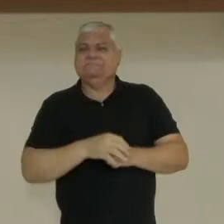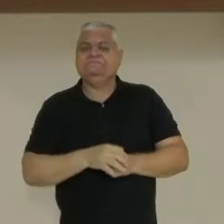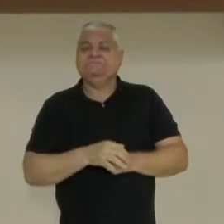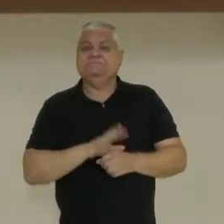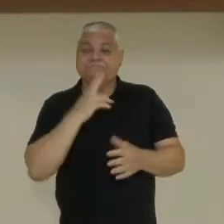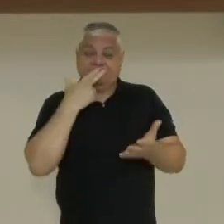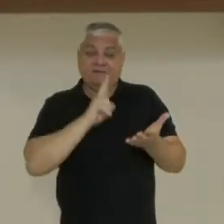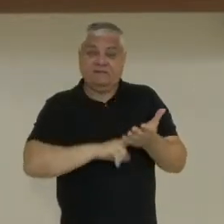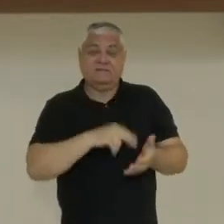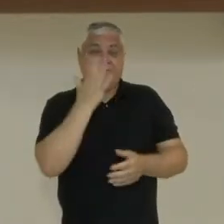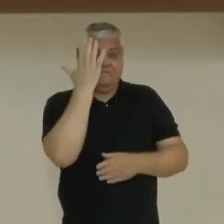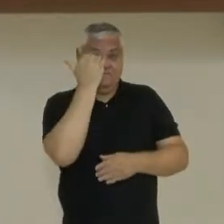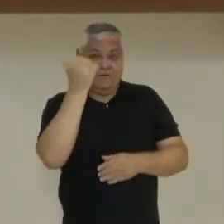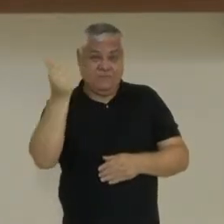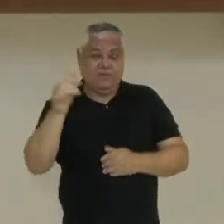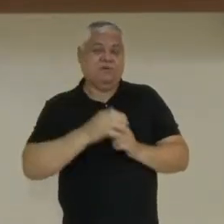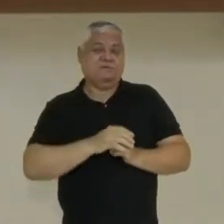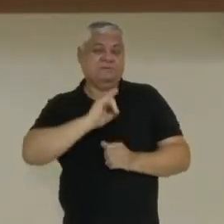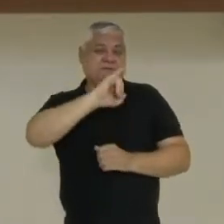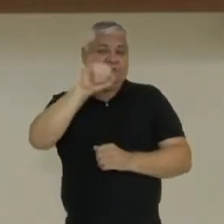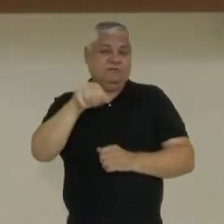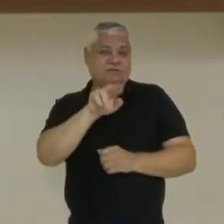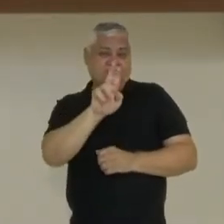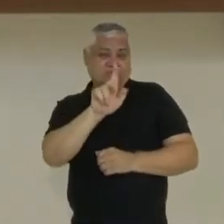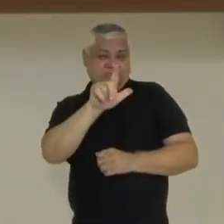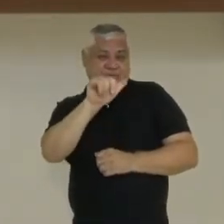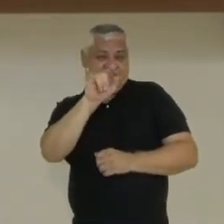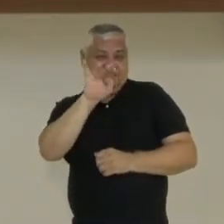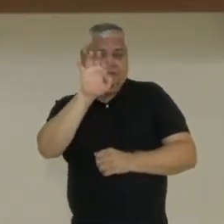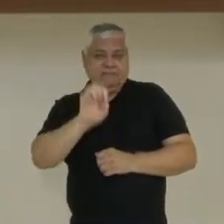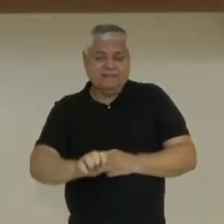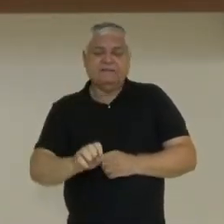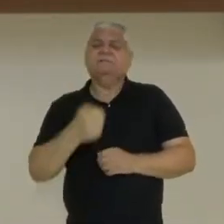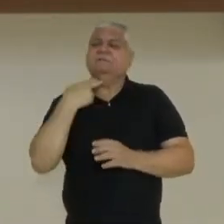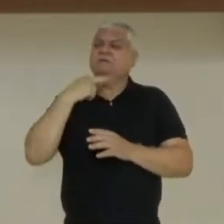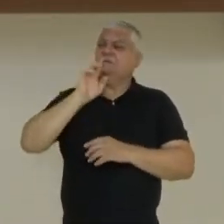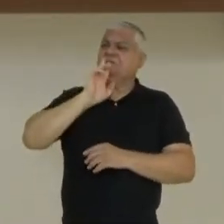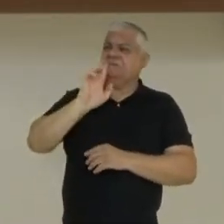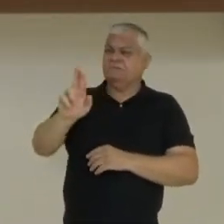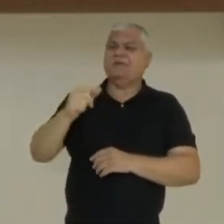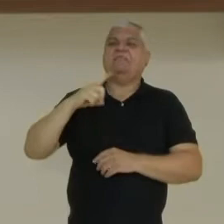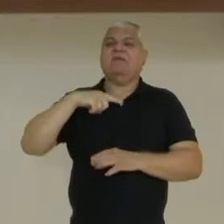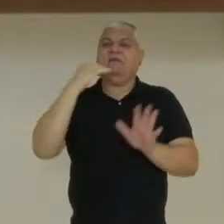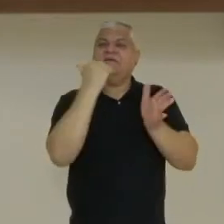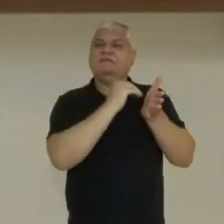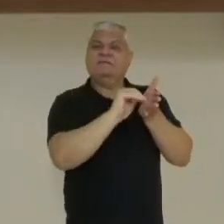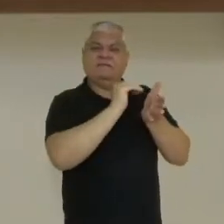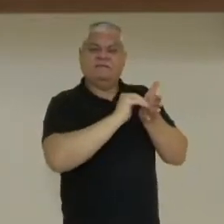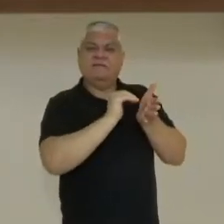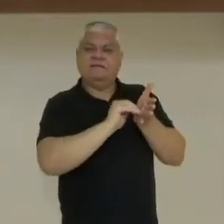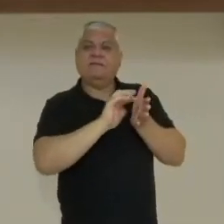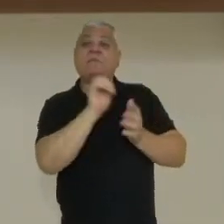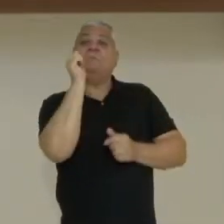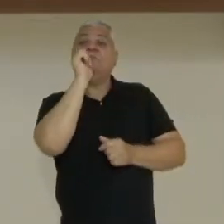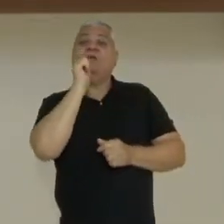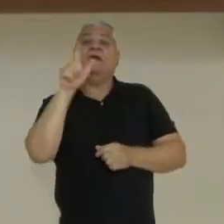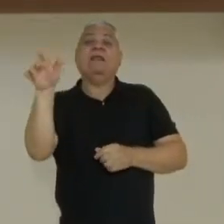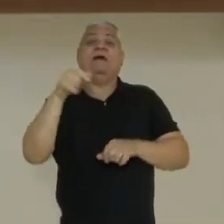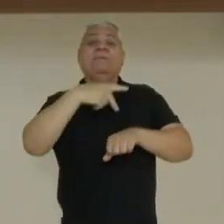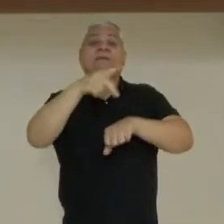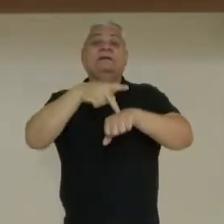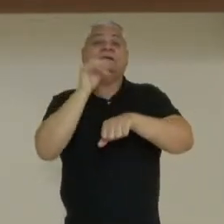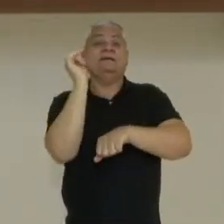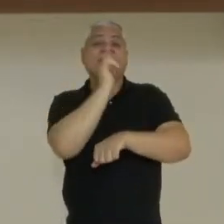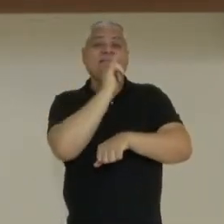famosas, como as cartas para Julieta, e até hoje são respondidas por secretárias de Julieta, lá na Itália, né?